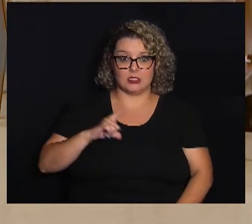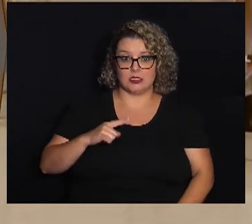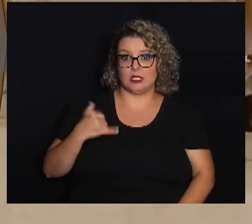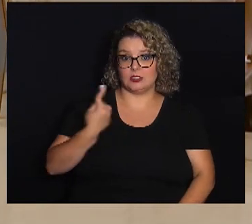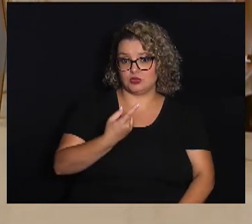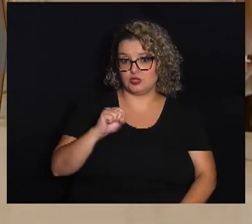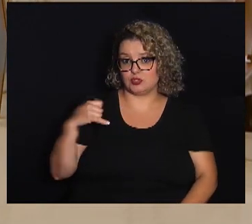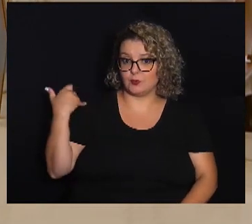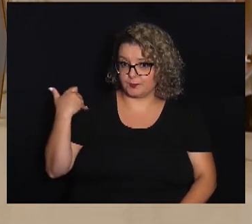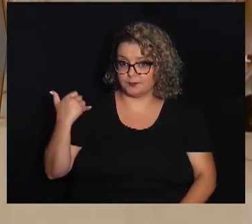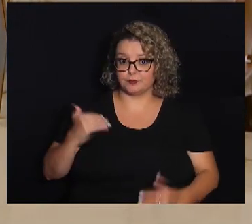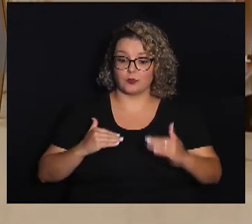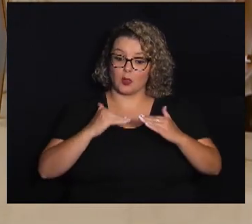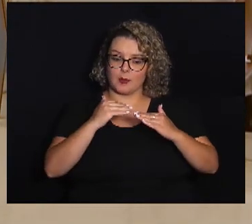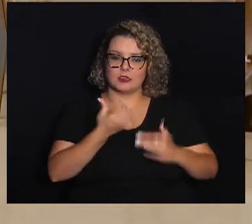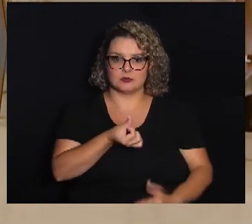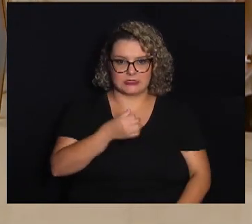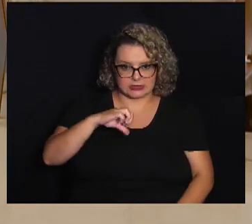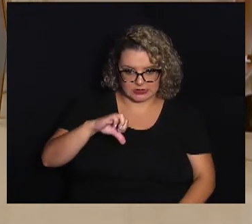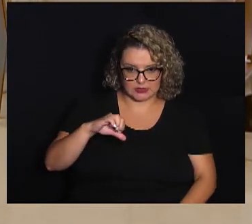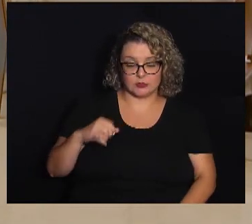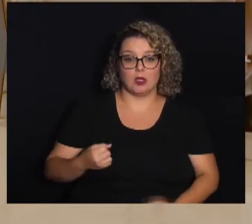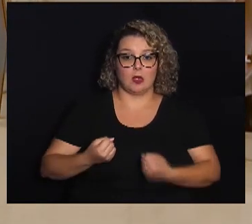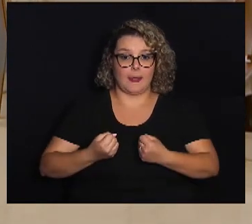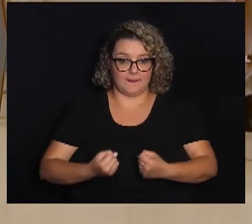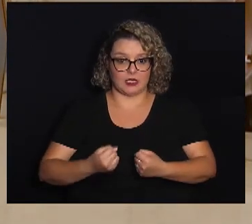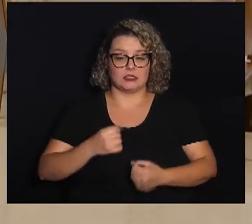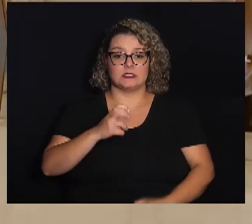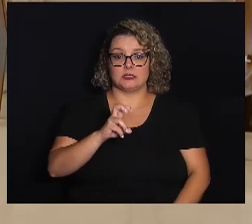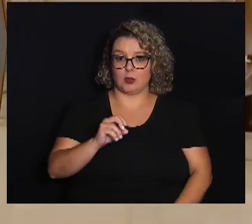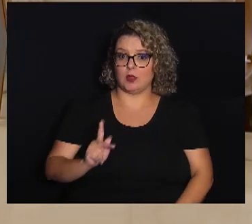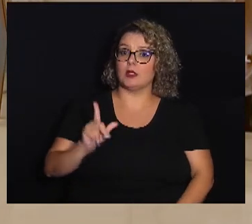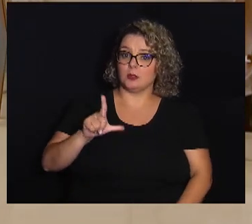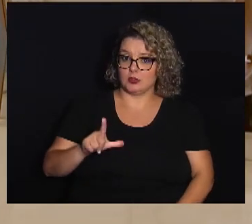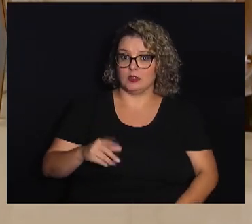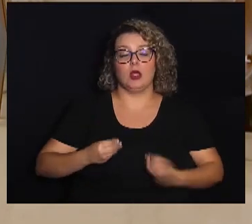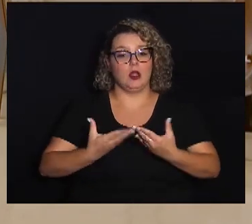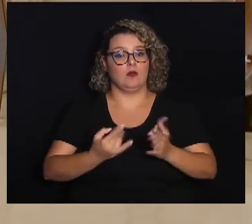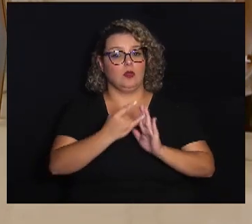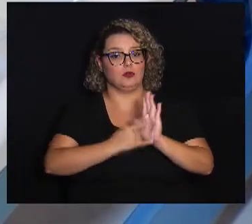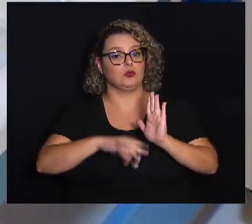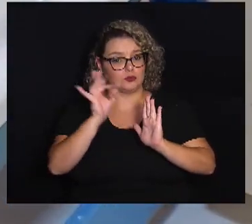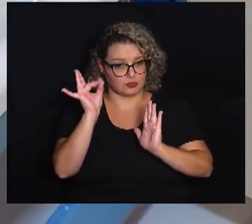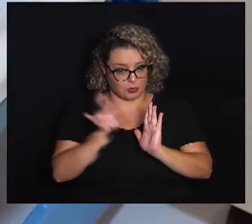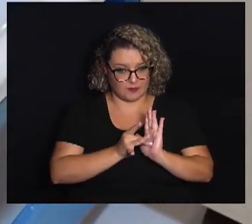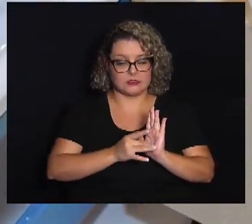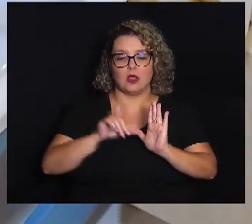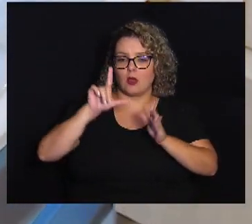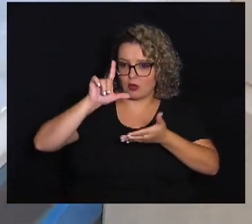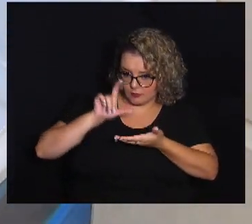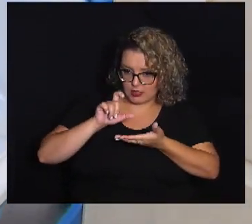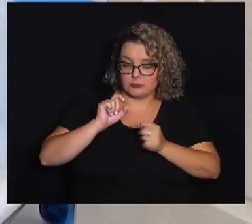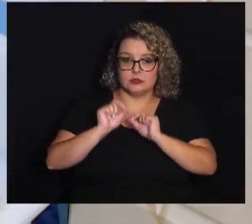18 anos, no máximo 69, pesar pelo menos 50 quilos, além de trazer um documento oficial com foto. Quem for